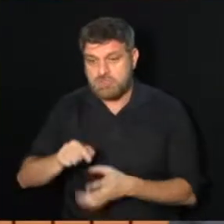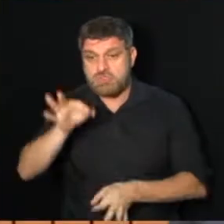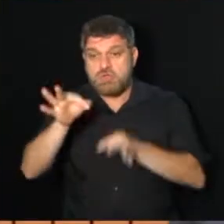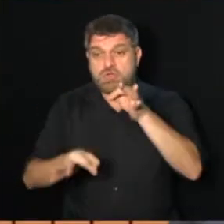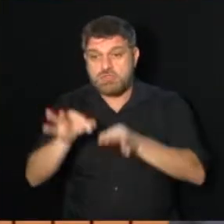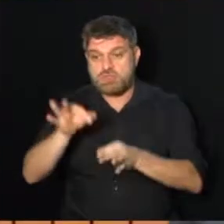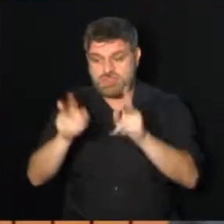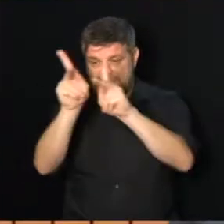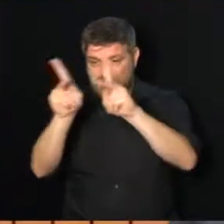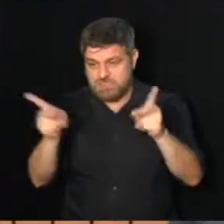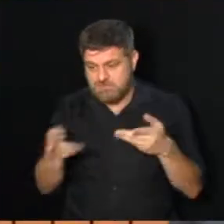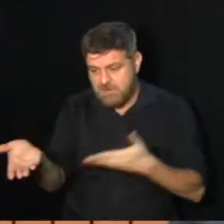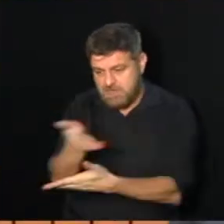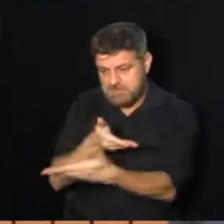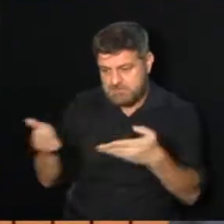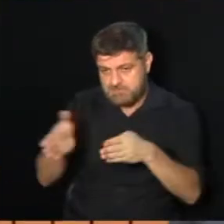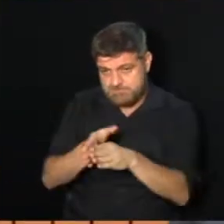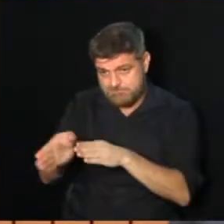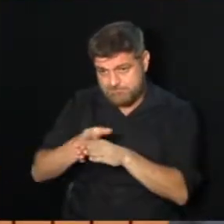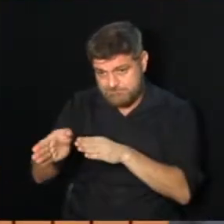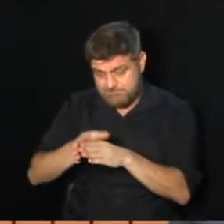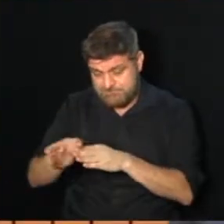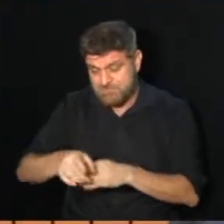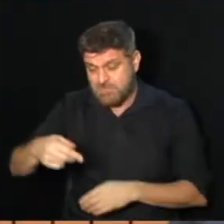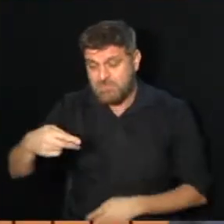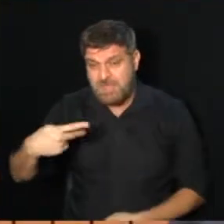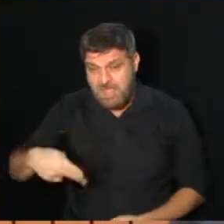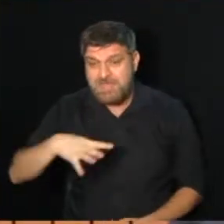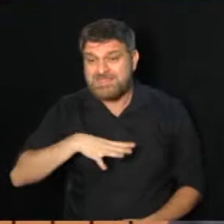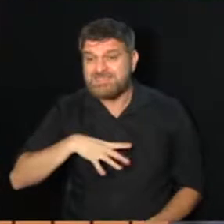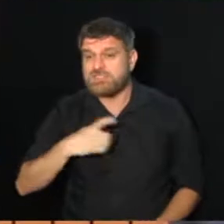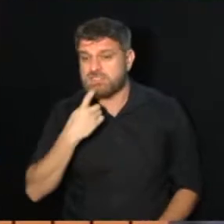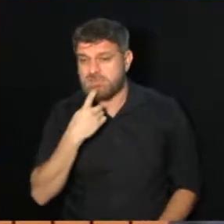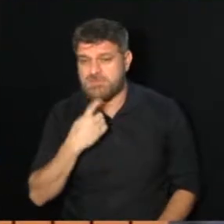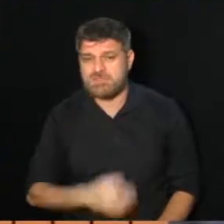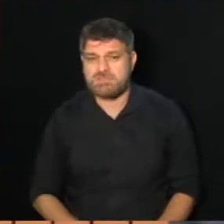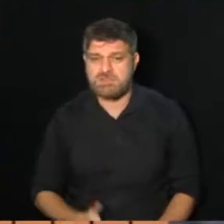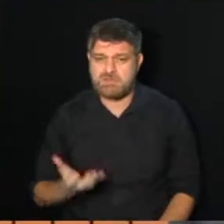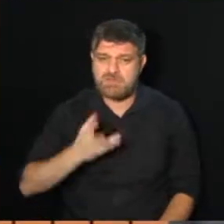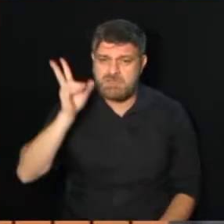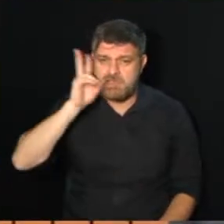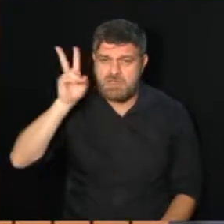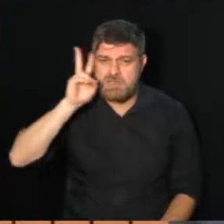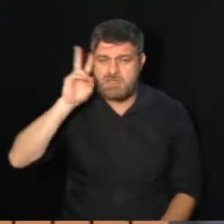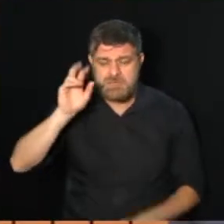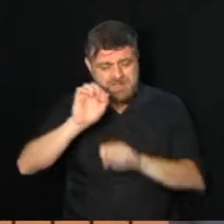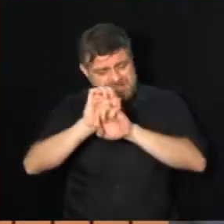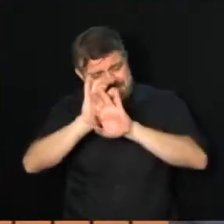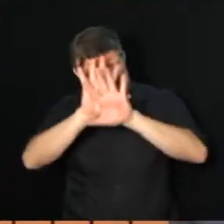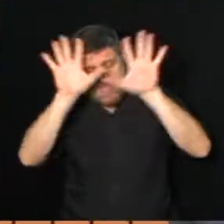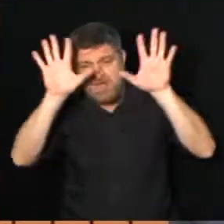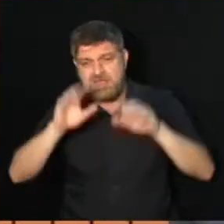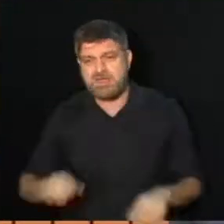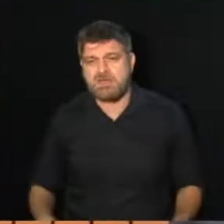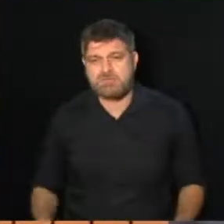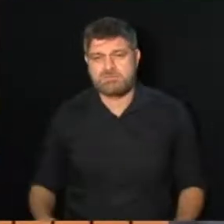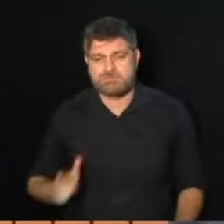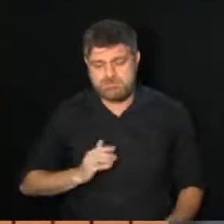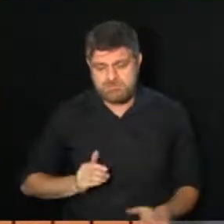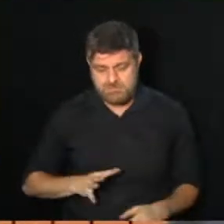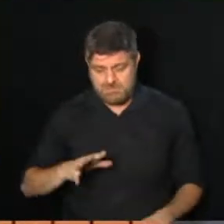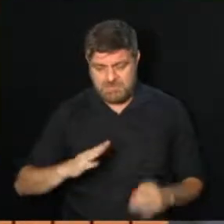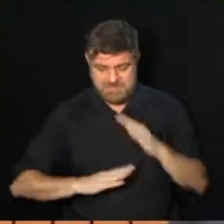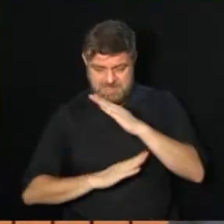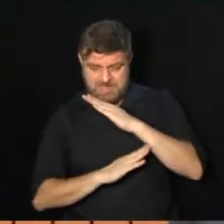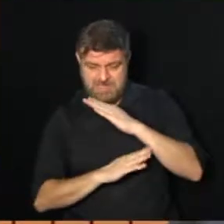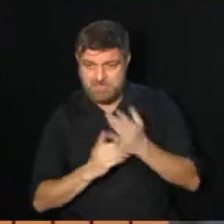justiça restaurativa no âmbito do município de Campinas. Lembrando e deixando muito claro a todos que inicia-se aqui nessa